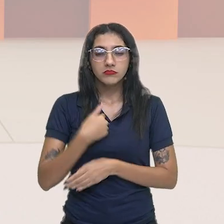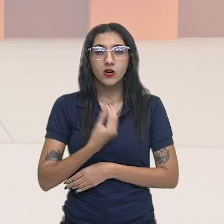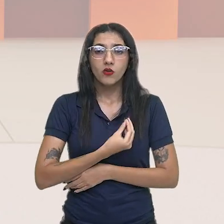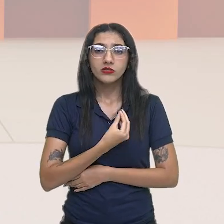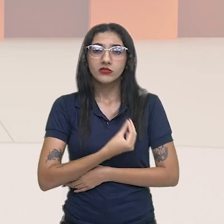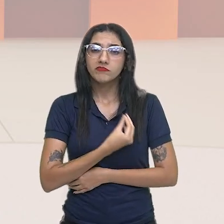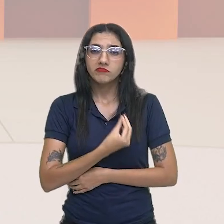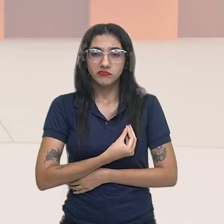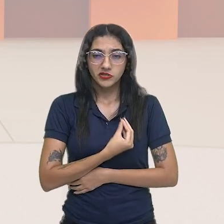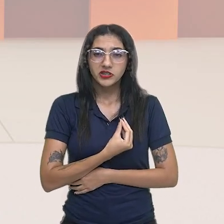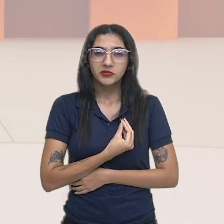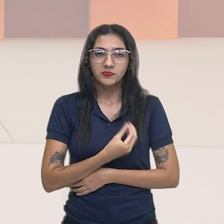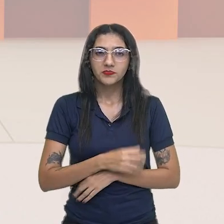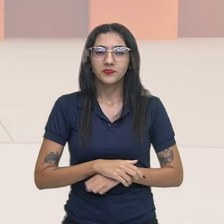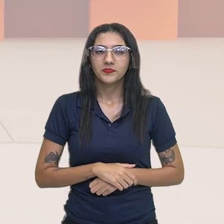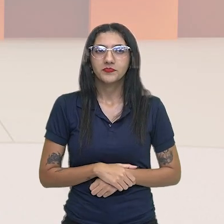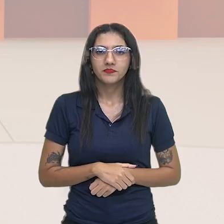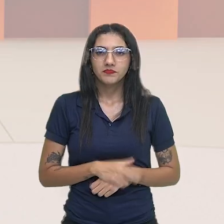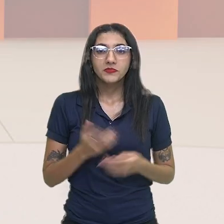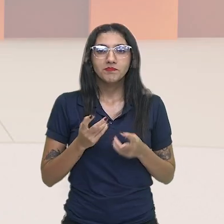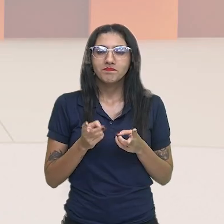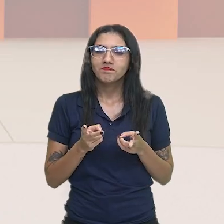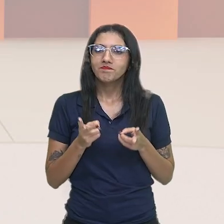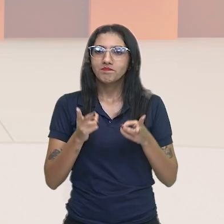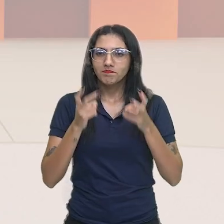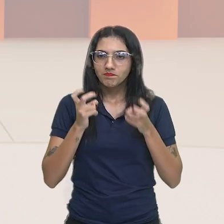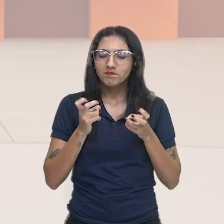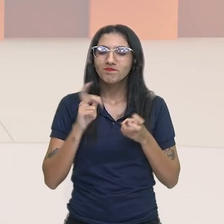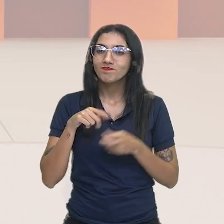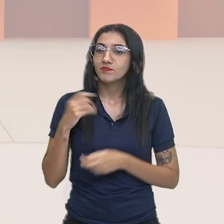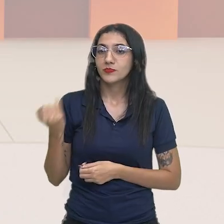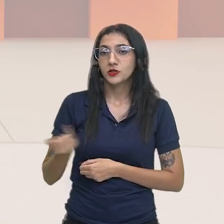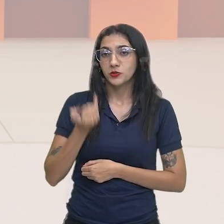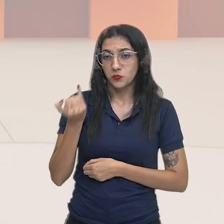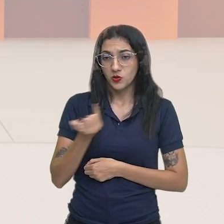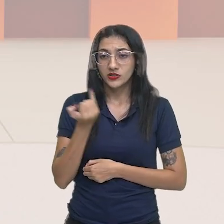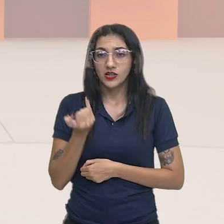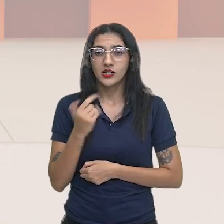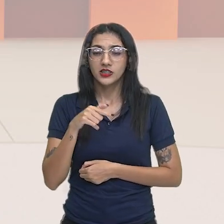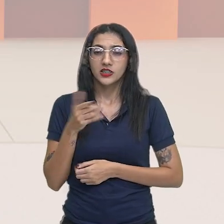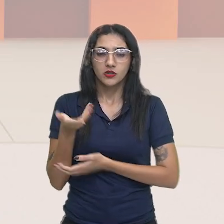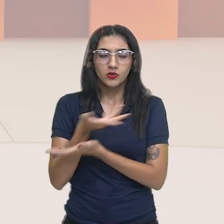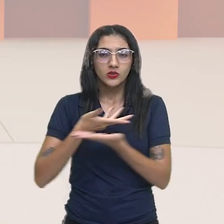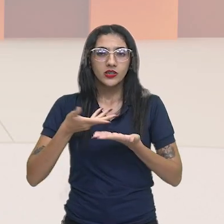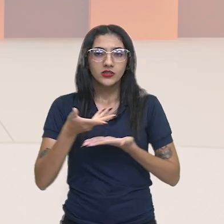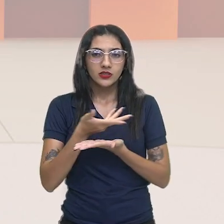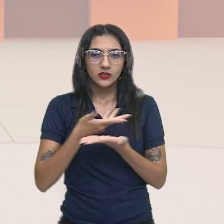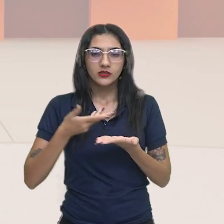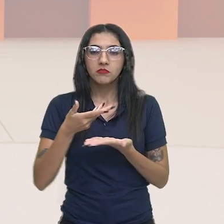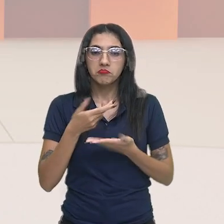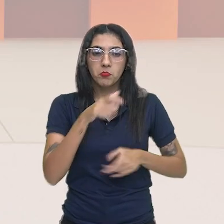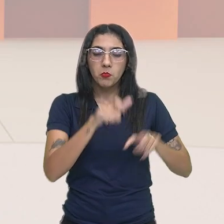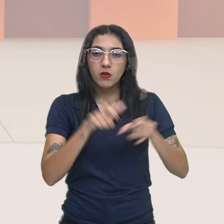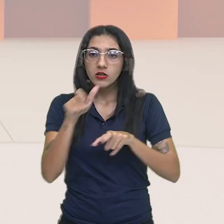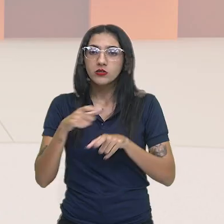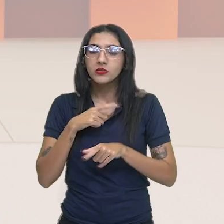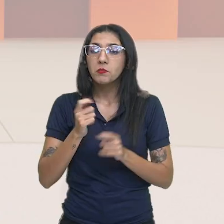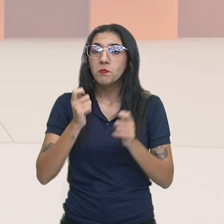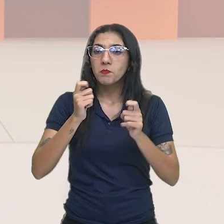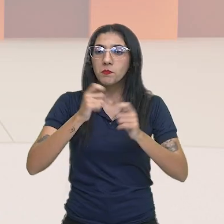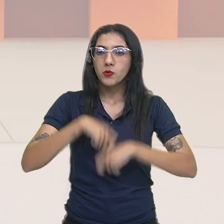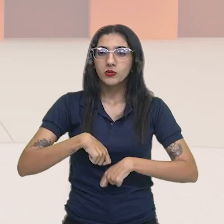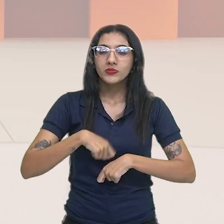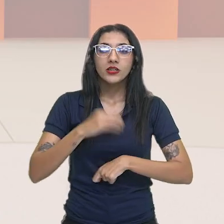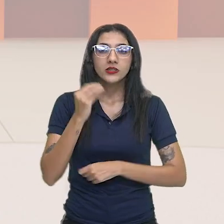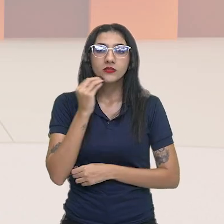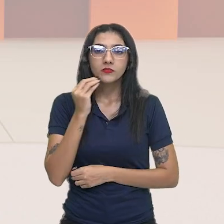em sociedade. Então, vejam, importante, né, esse processo de socialização que dá aos indivíduos a possibilidade,